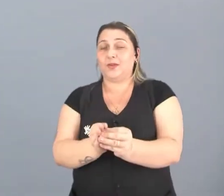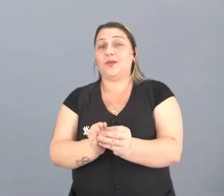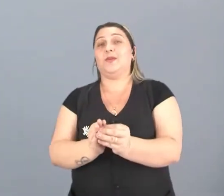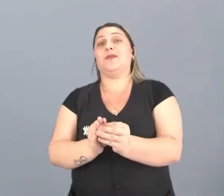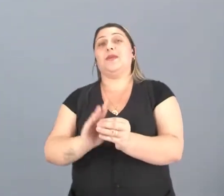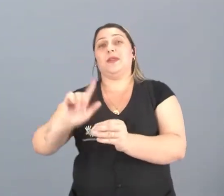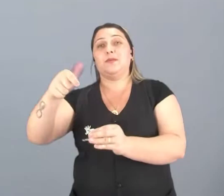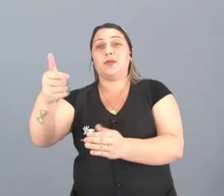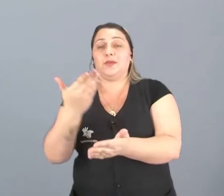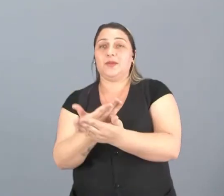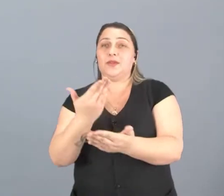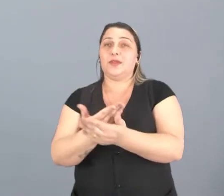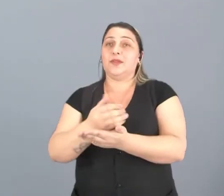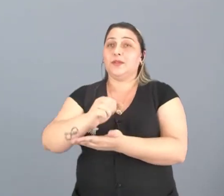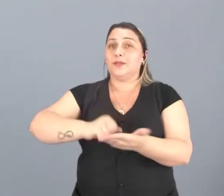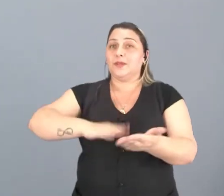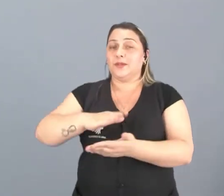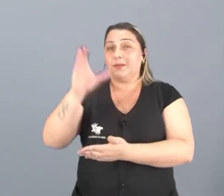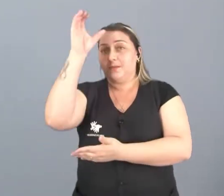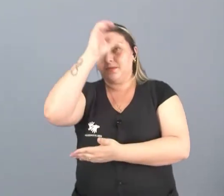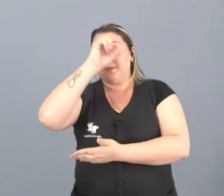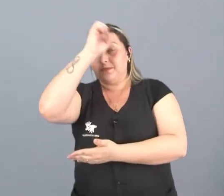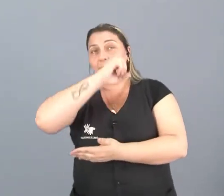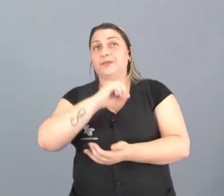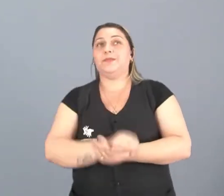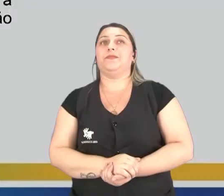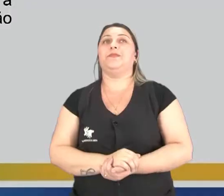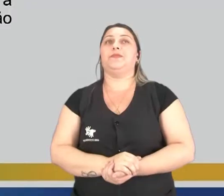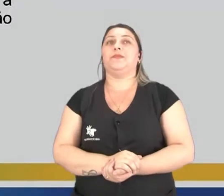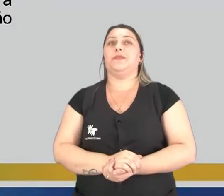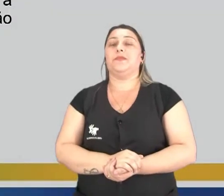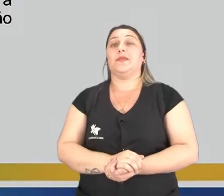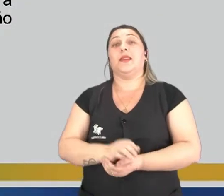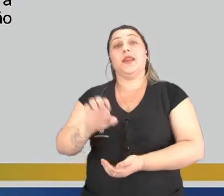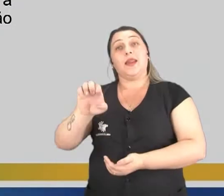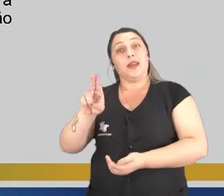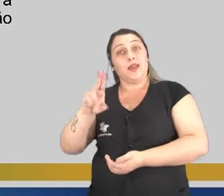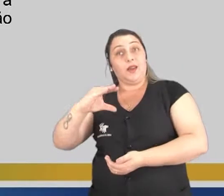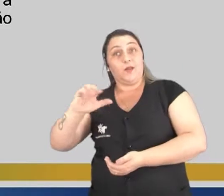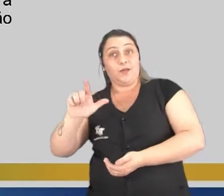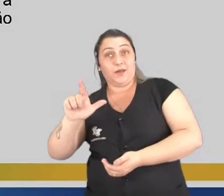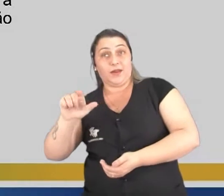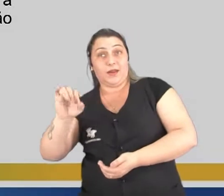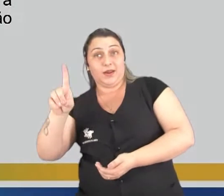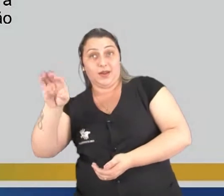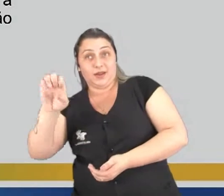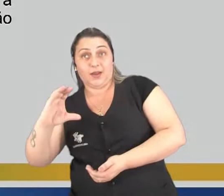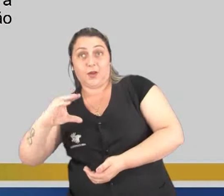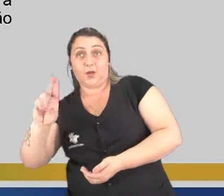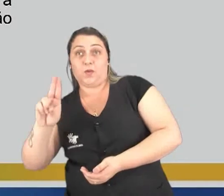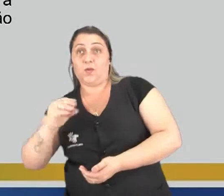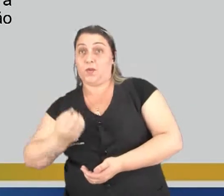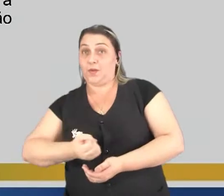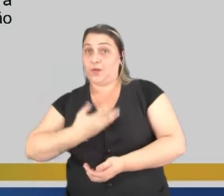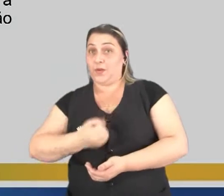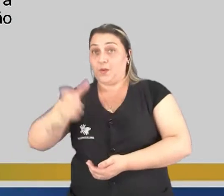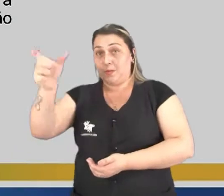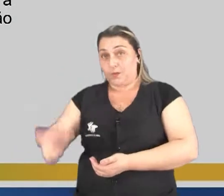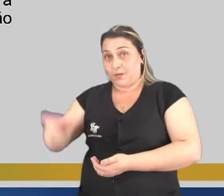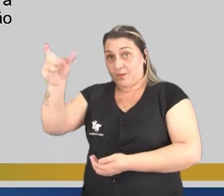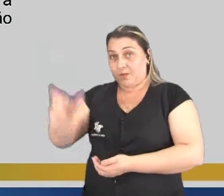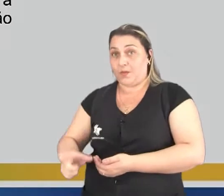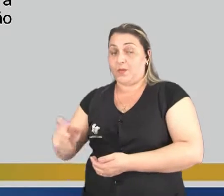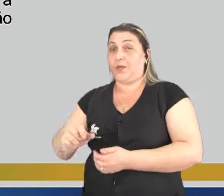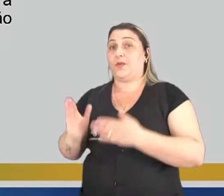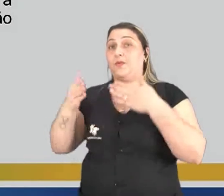nossas aulas. Vamos exercitar o que nós aprendemos? Bom, Euclides da Cunha, né, gente, um poeta e expedicionário que veio